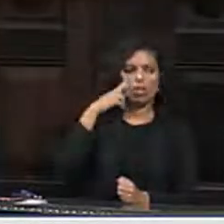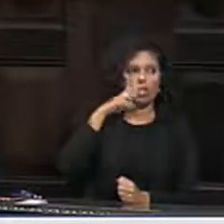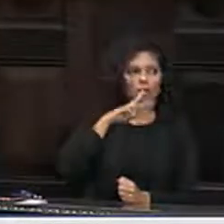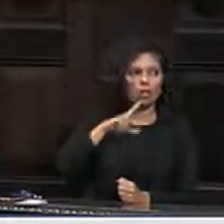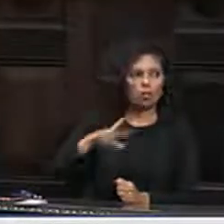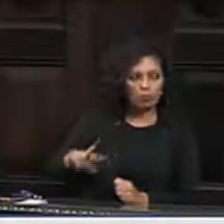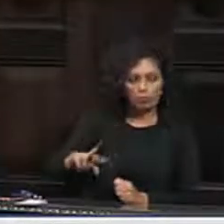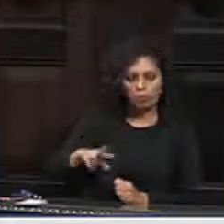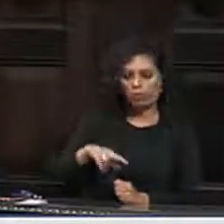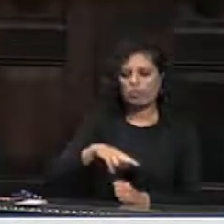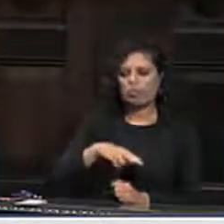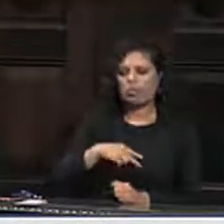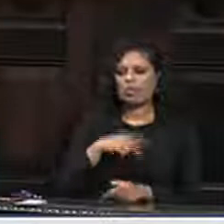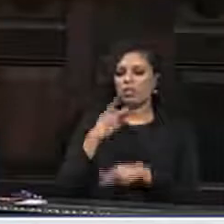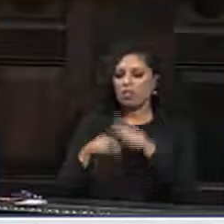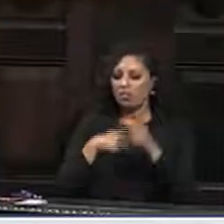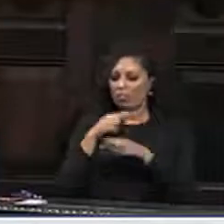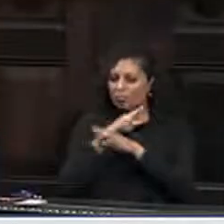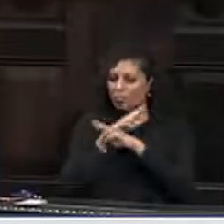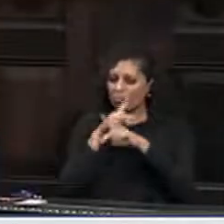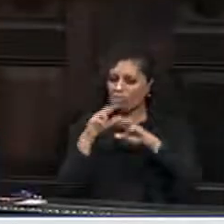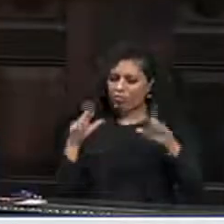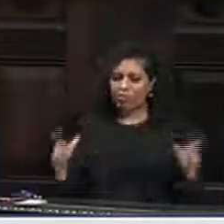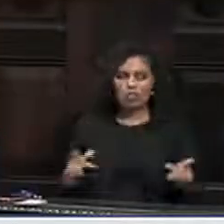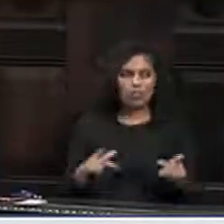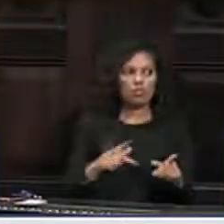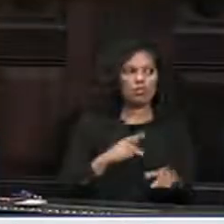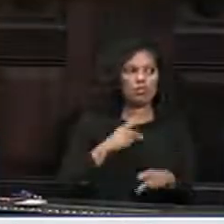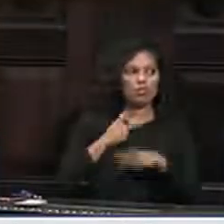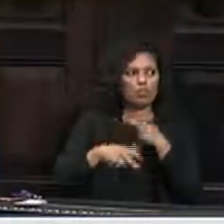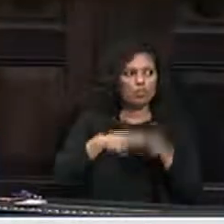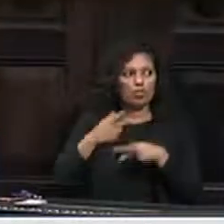esse projeto tinha uma base